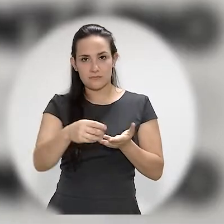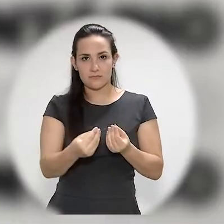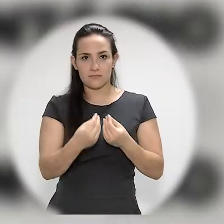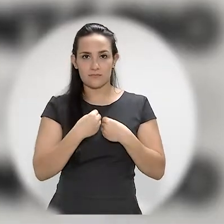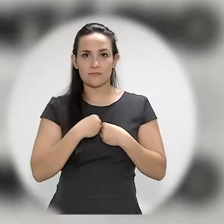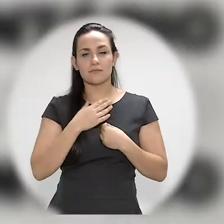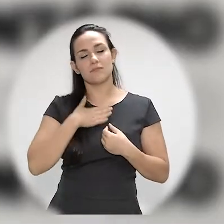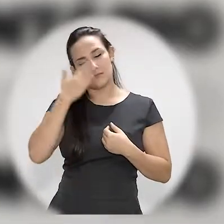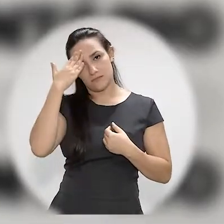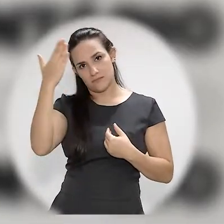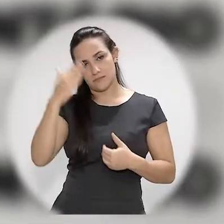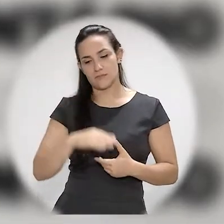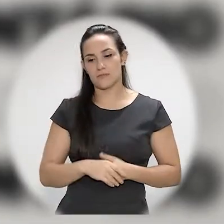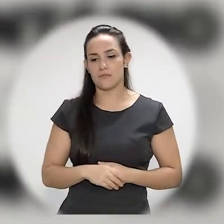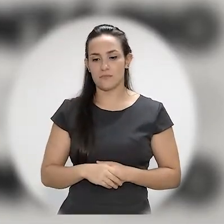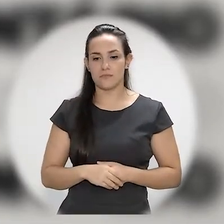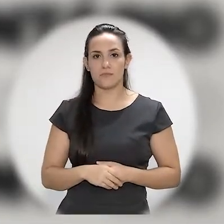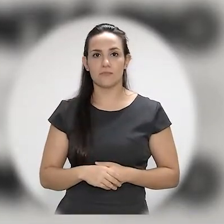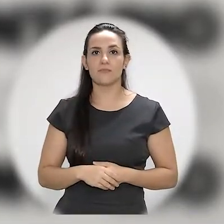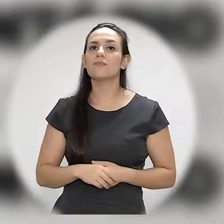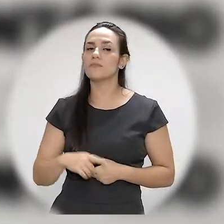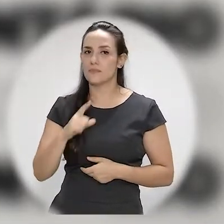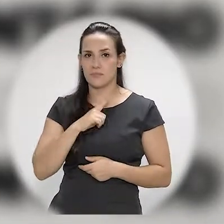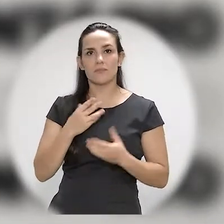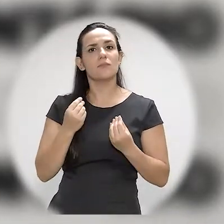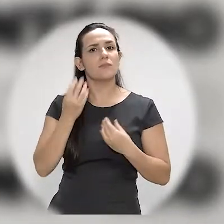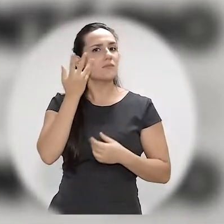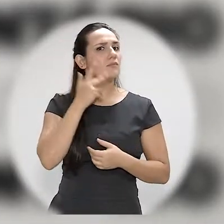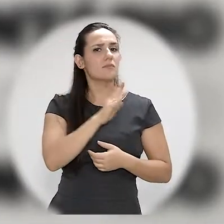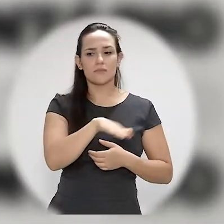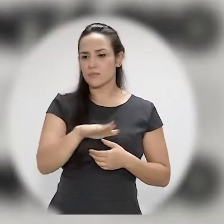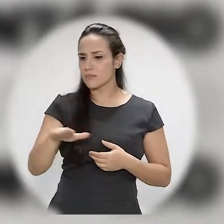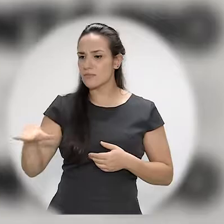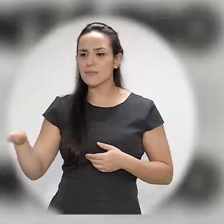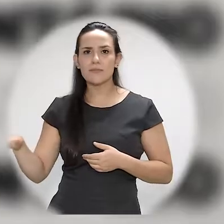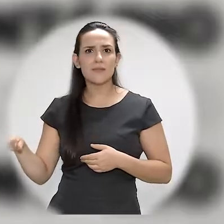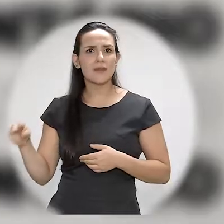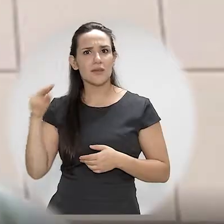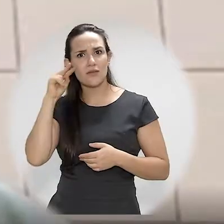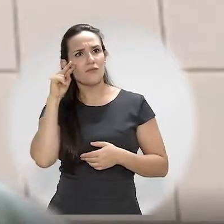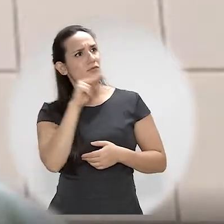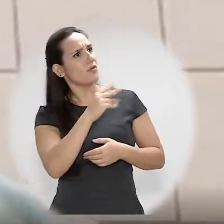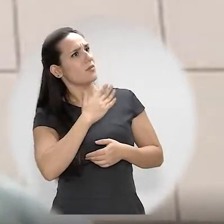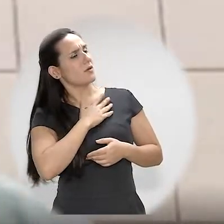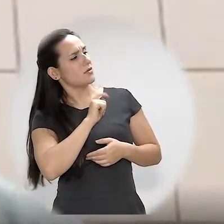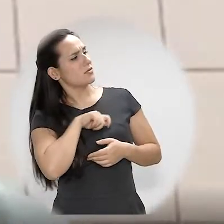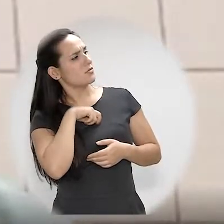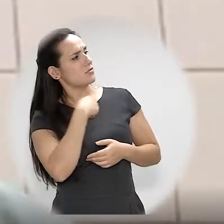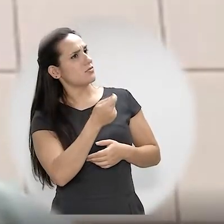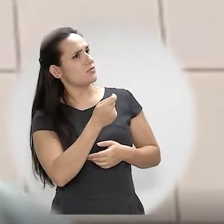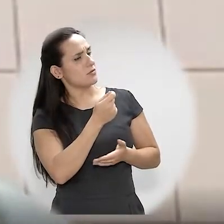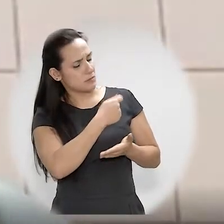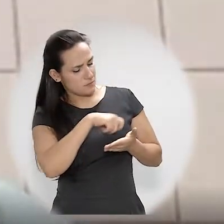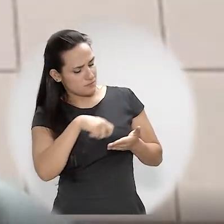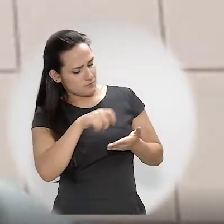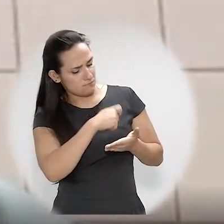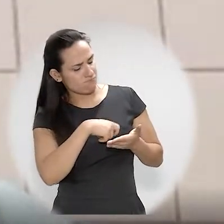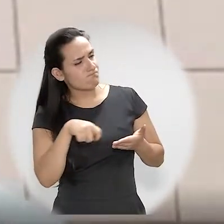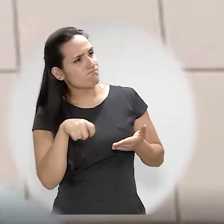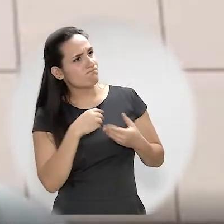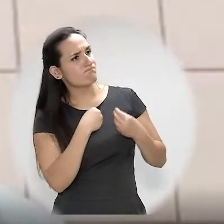foram assim, crianças empáticas mesmo, assim, sabe? Quando tu pensa assim, ainda tem